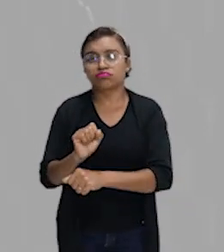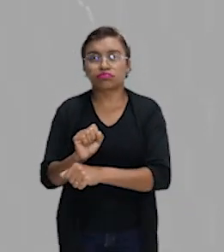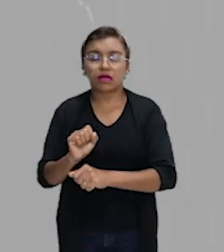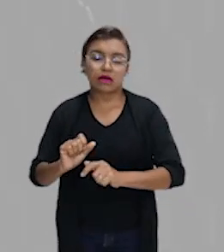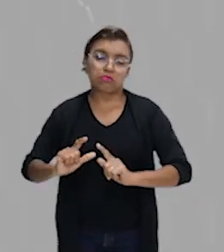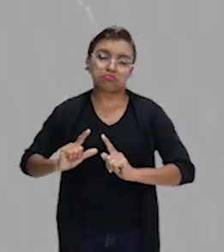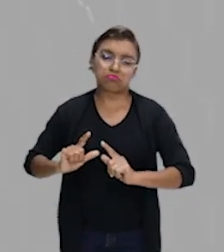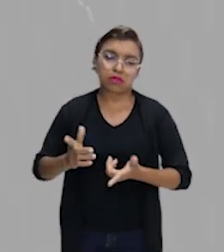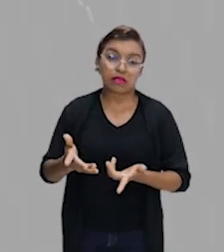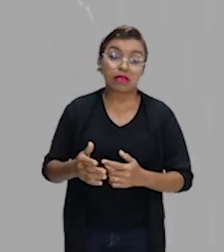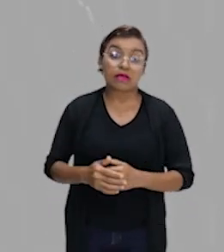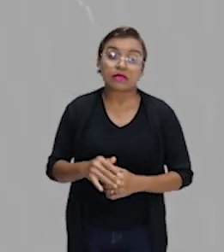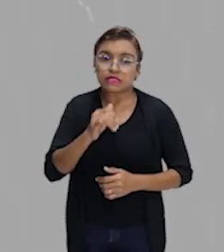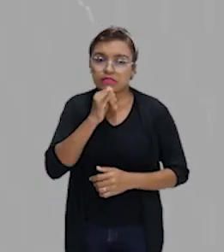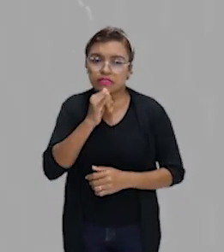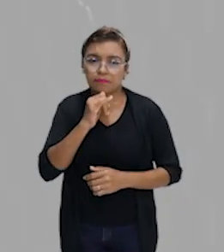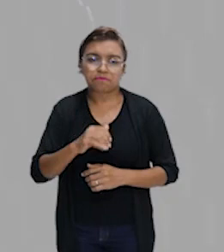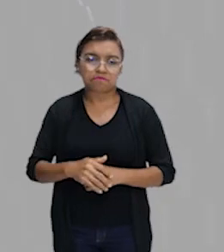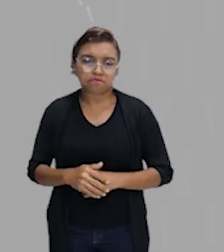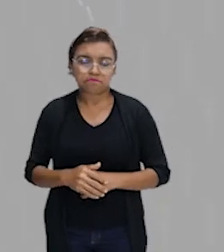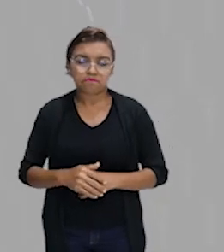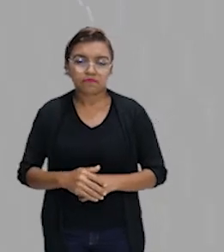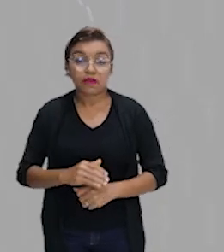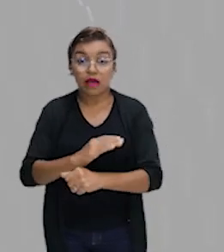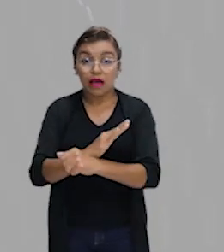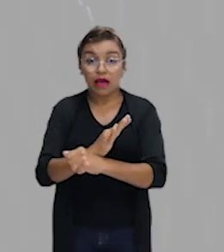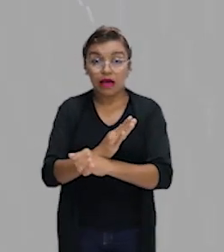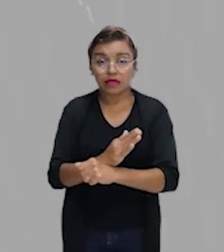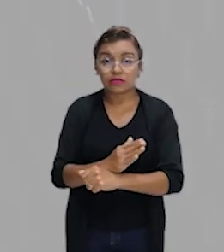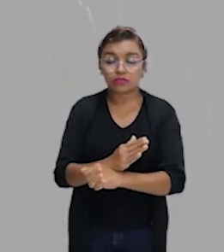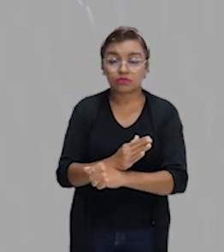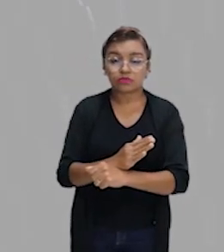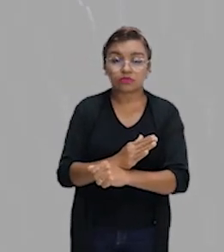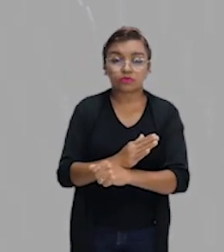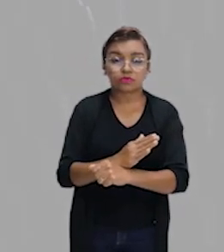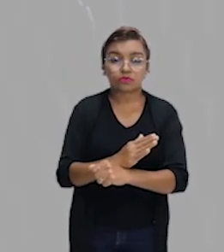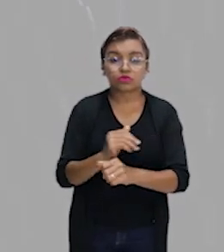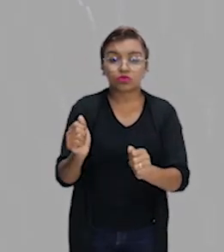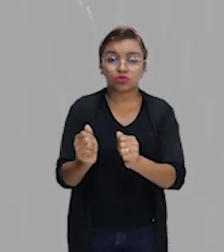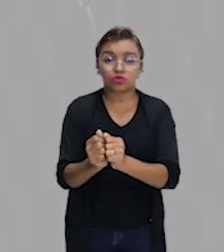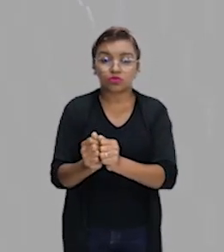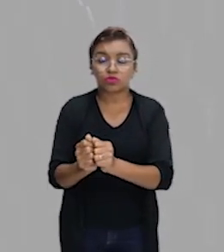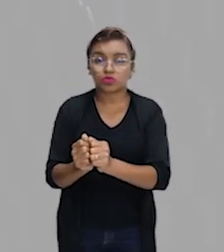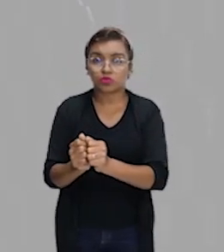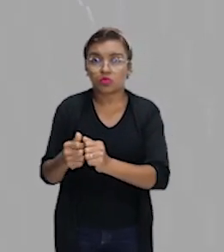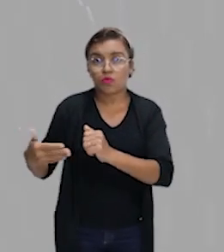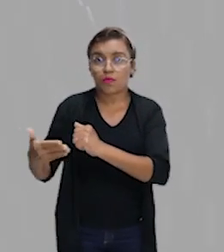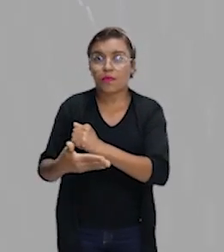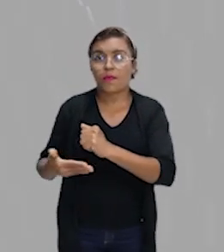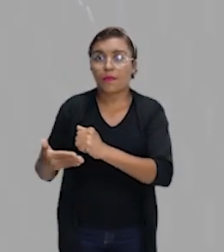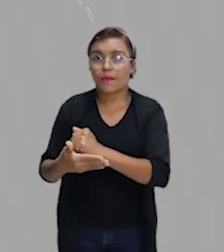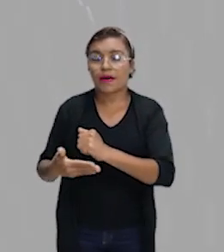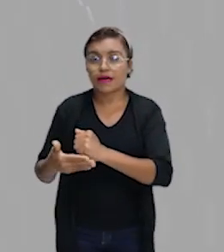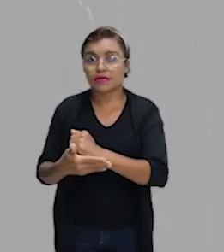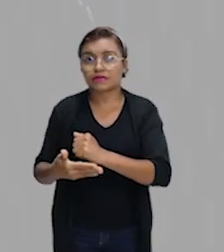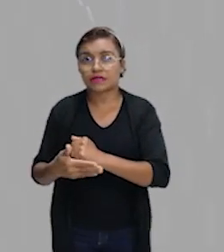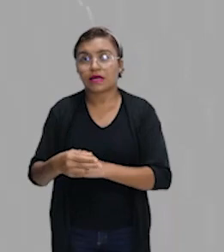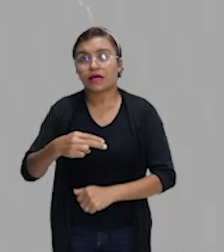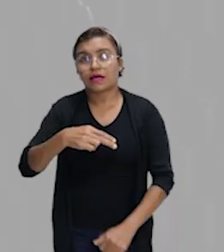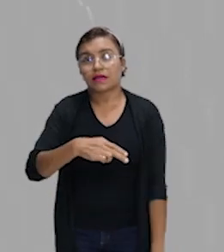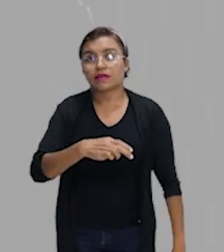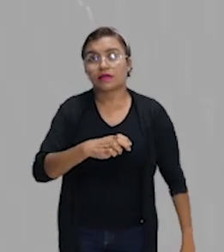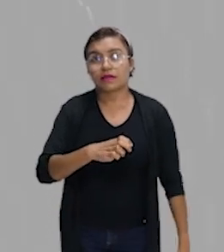relembrar, turma. A reação entre ácido e base, nós chamamos de reação de neutralização. Por quê? Porque